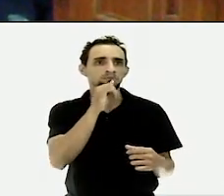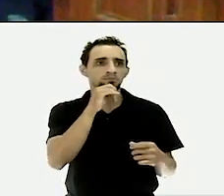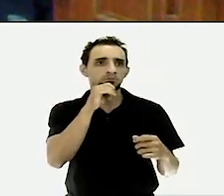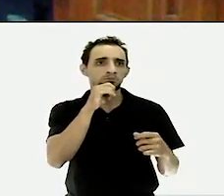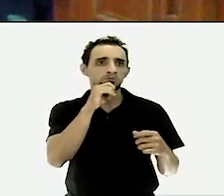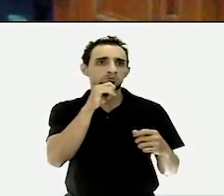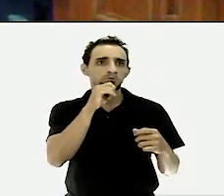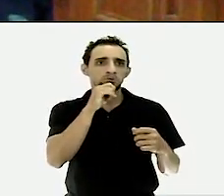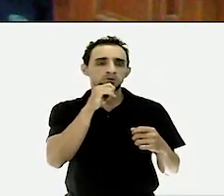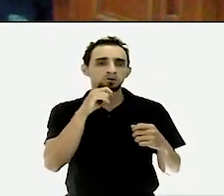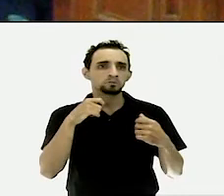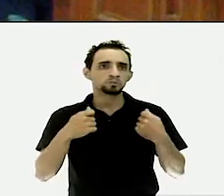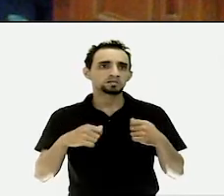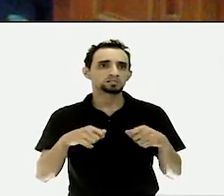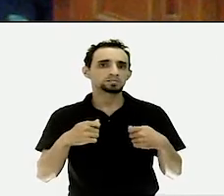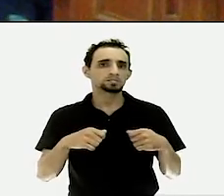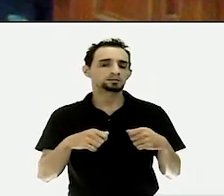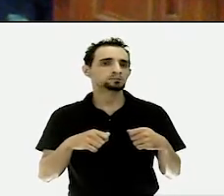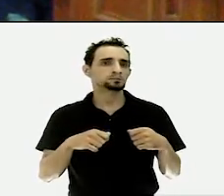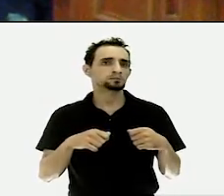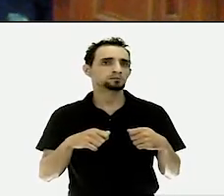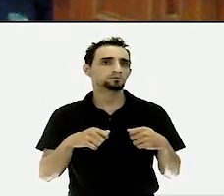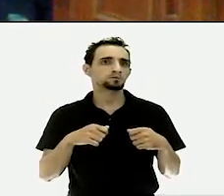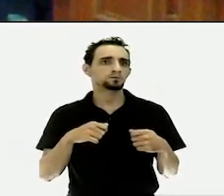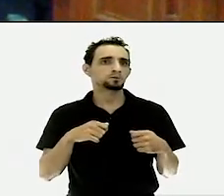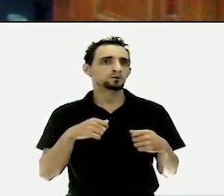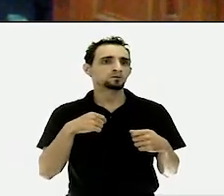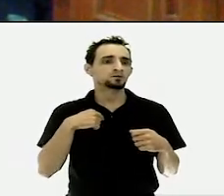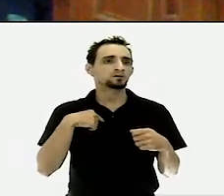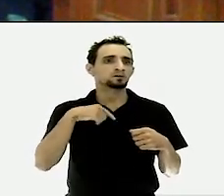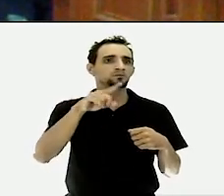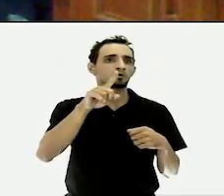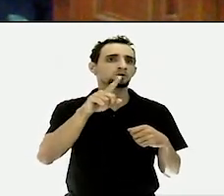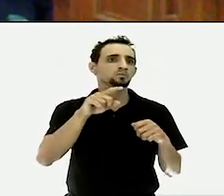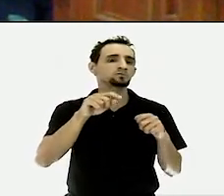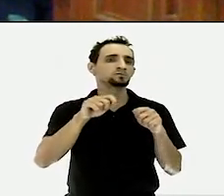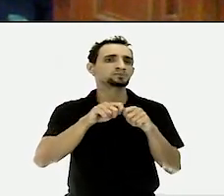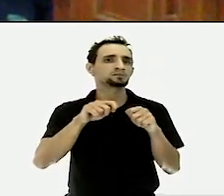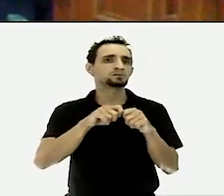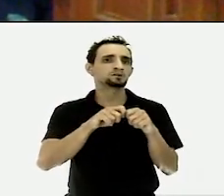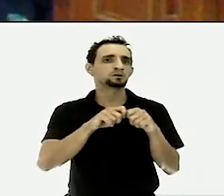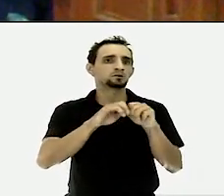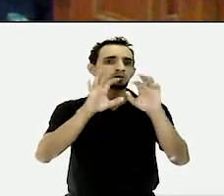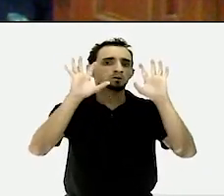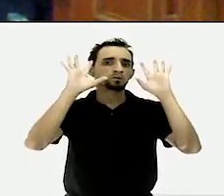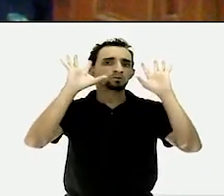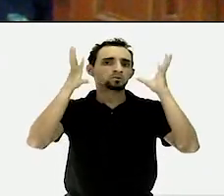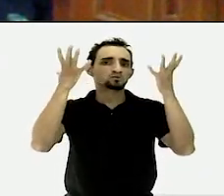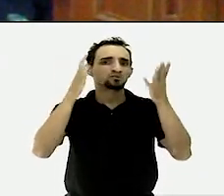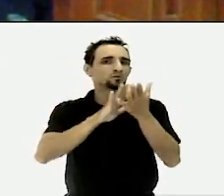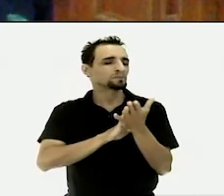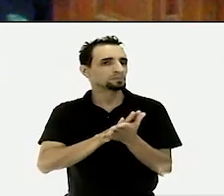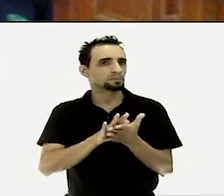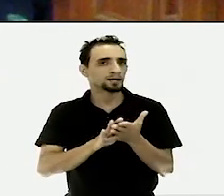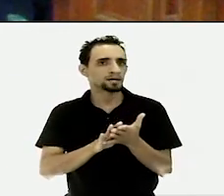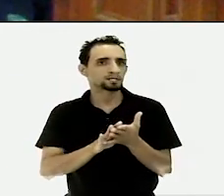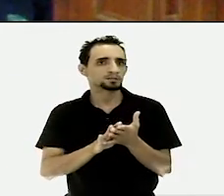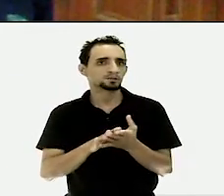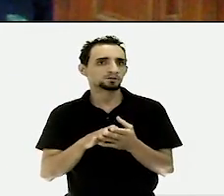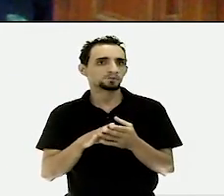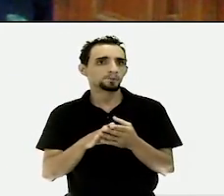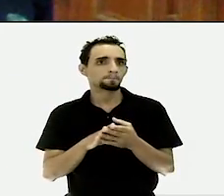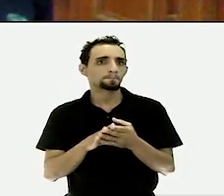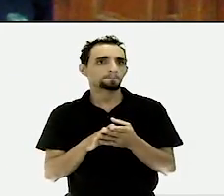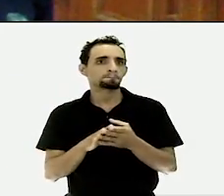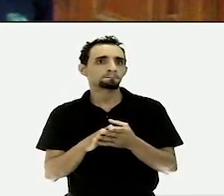morreu, eu do meu apartamento escutei o grito da família, corri lá, tal, tal, quase não tive de salvar, porque o SAMU